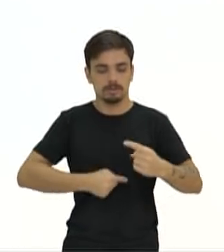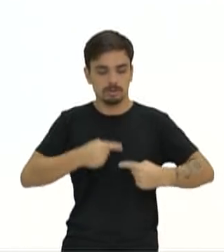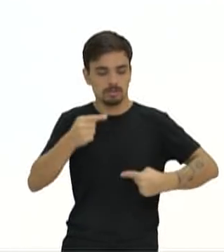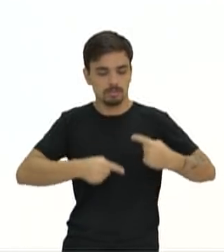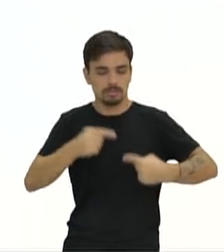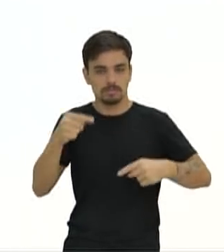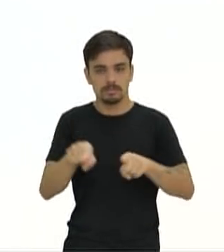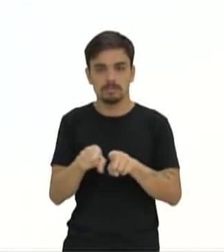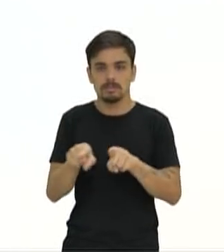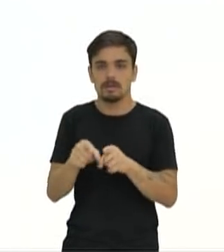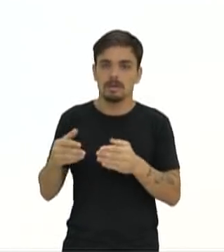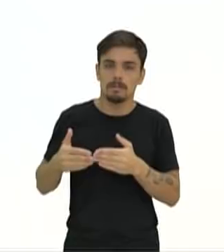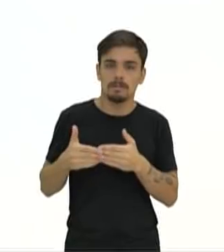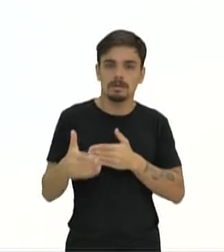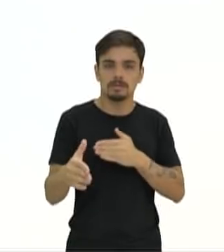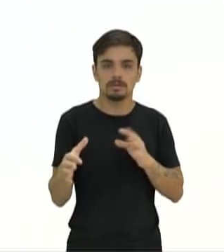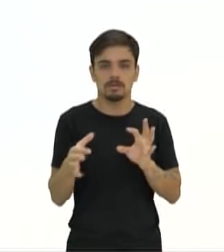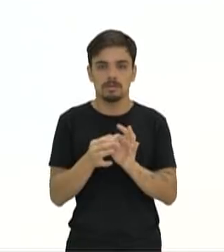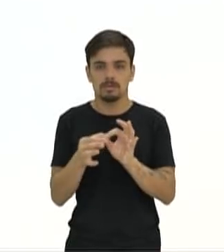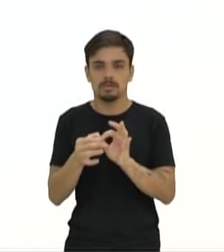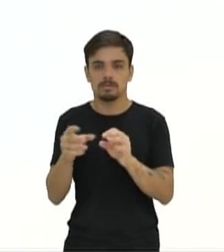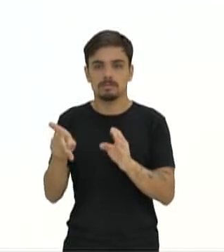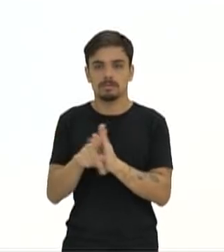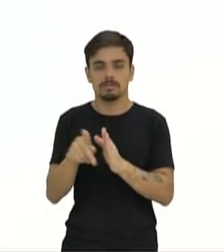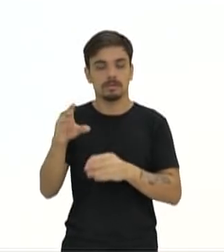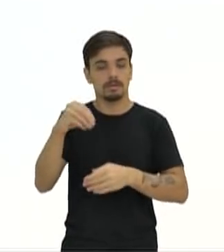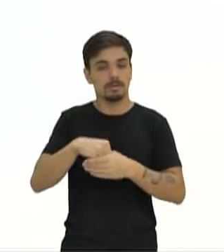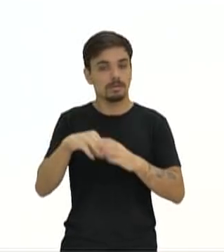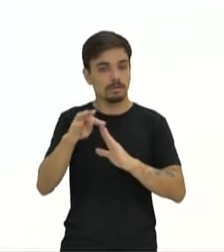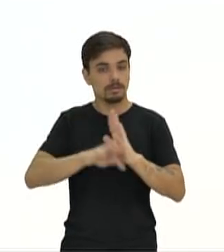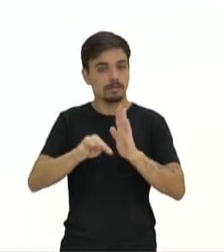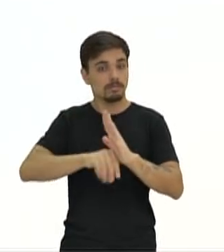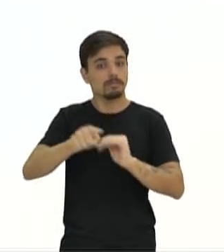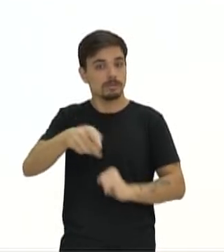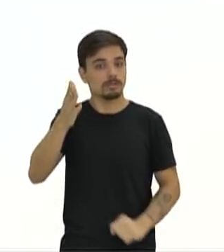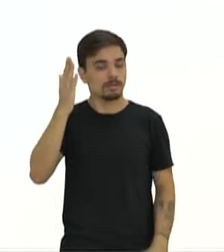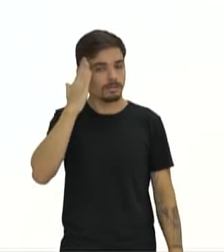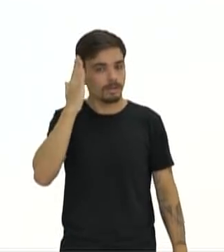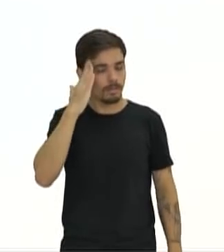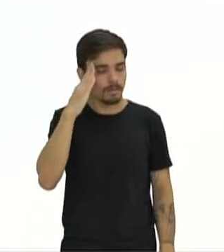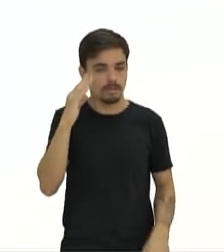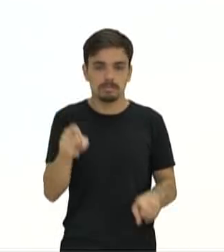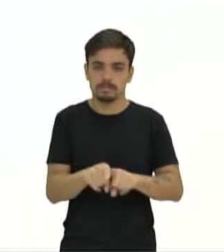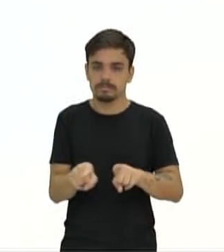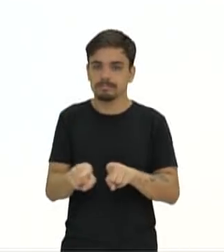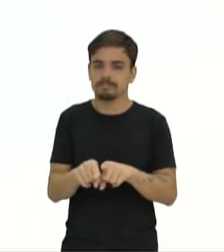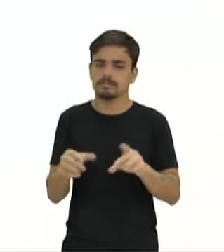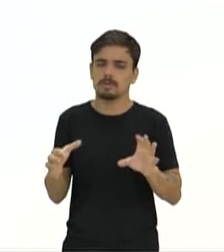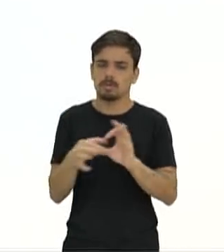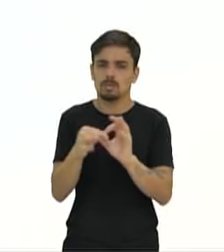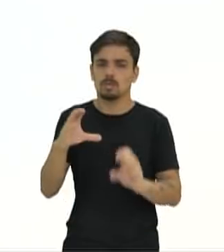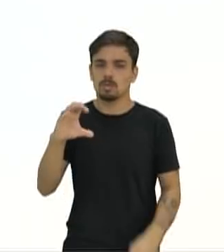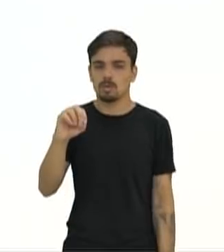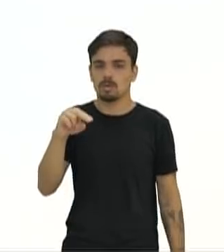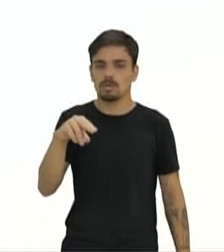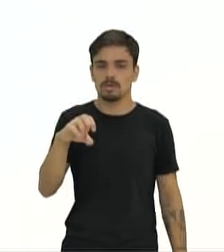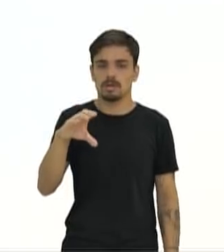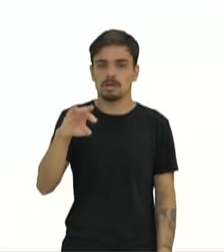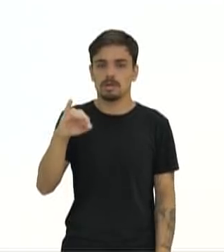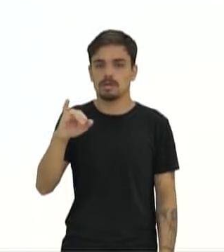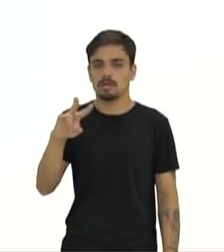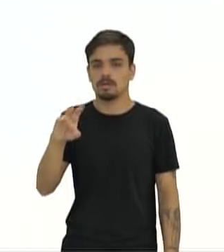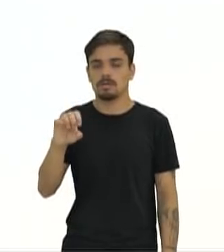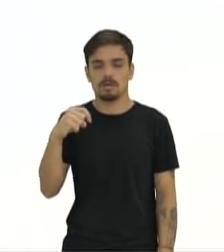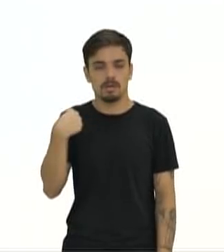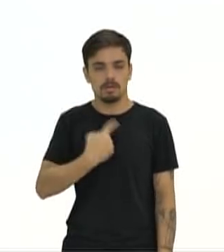a partir do uso de conectivos no texto. Vocês já ouviram falar bastante de conectivos, então hoje a gente vai pensar um pouquinho